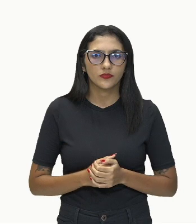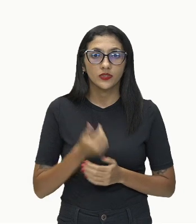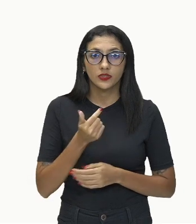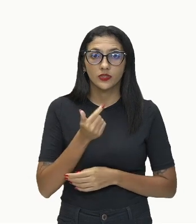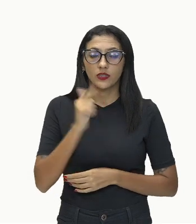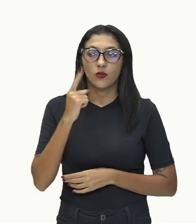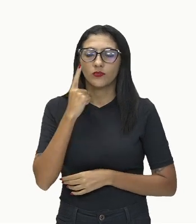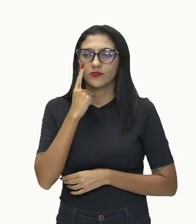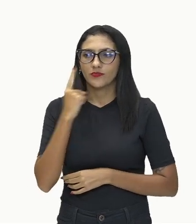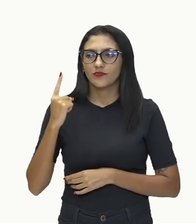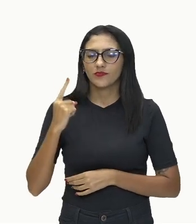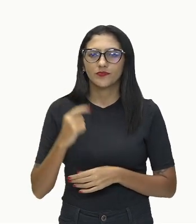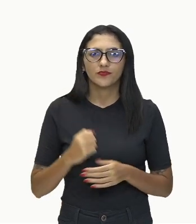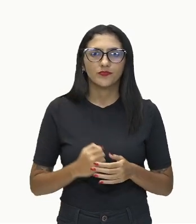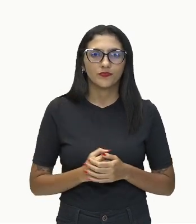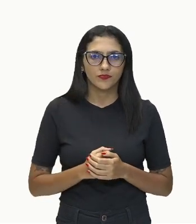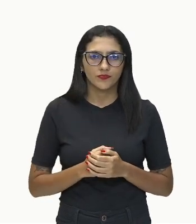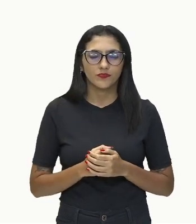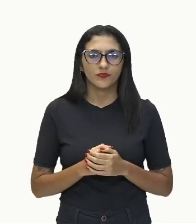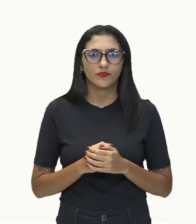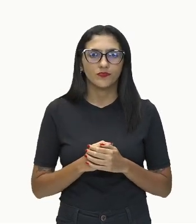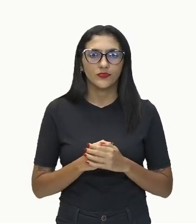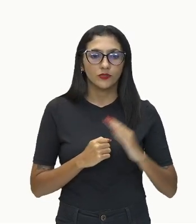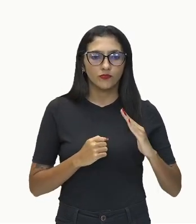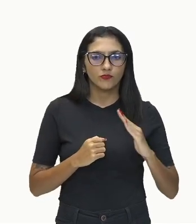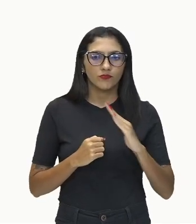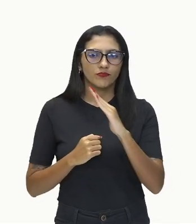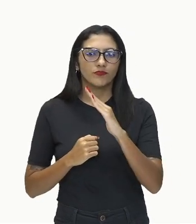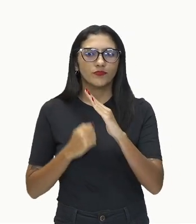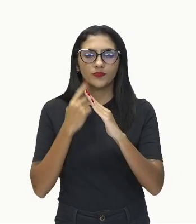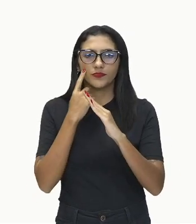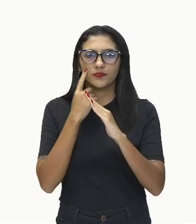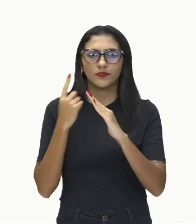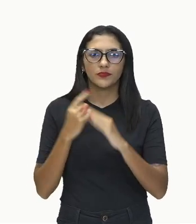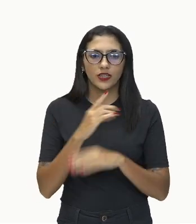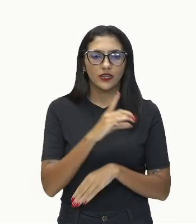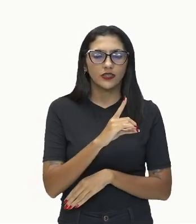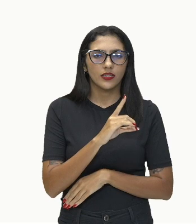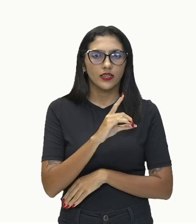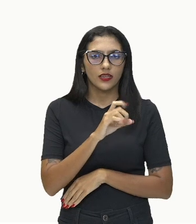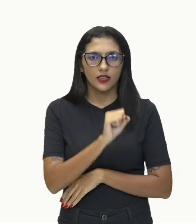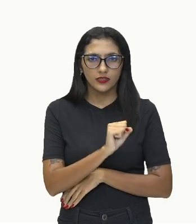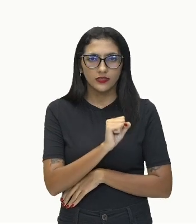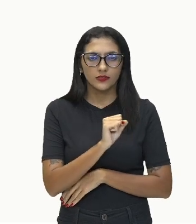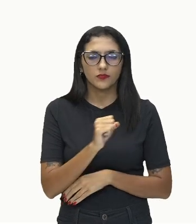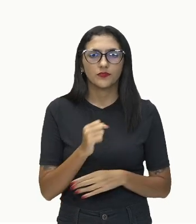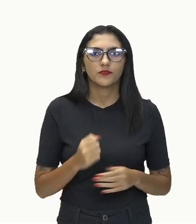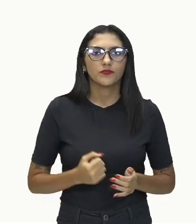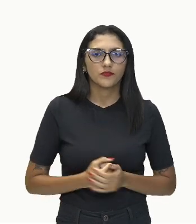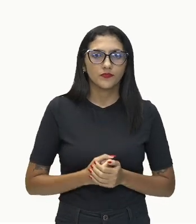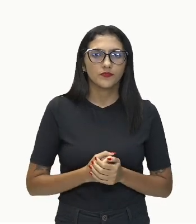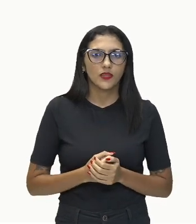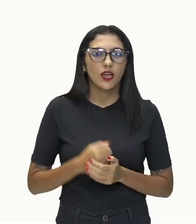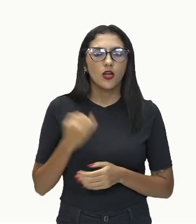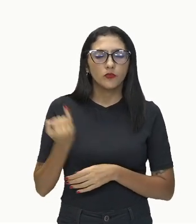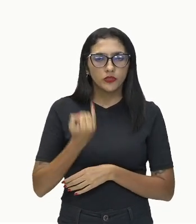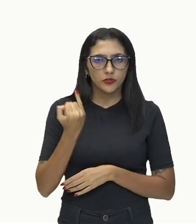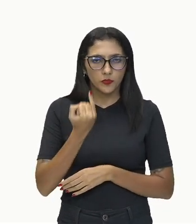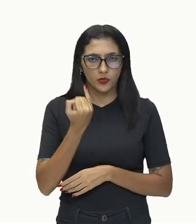ó. Nós vamos representar como DS. Ok? Muito importante essa